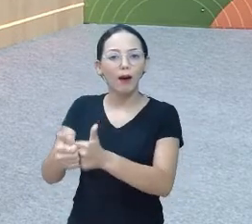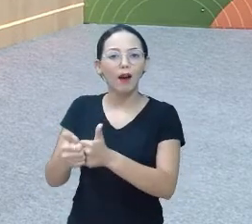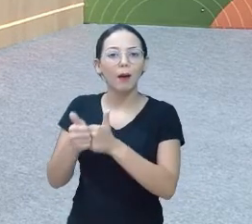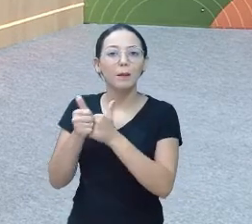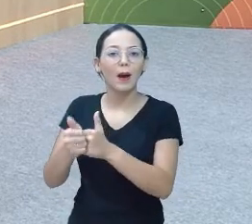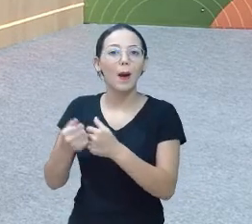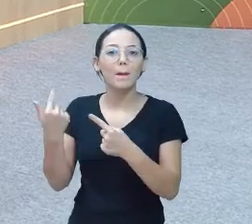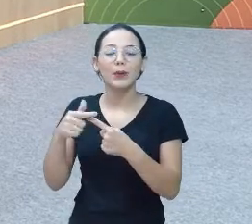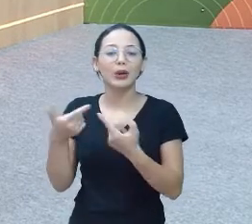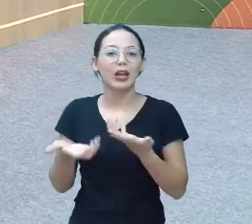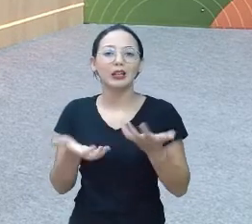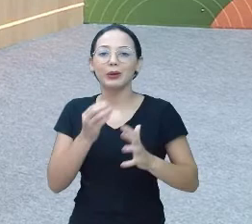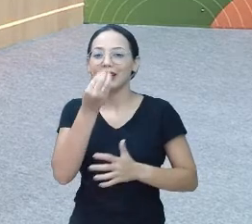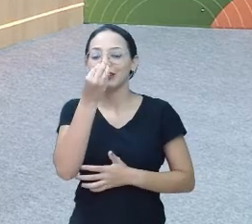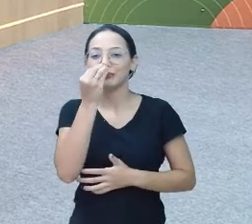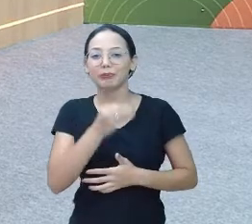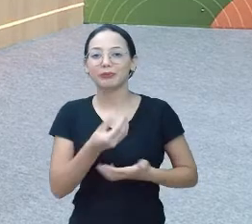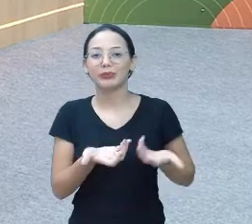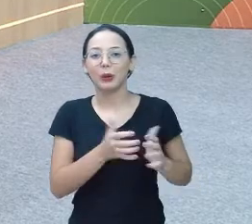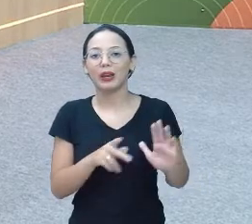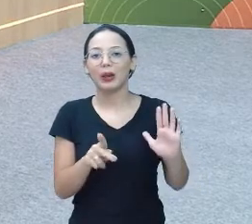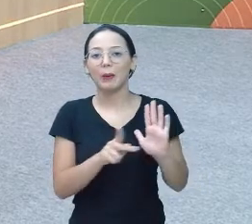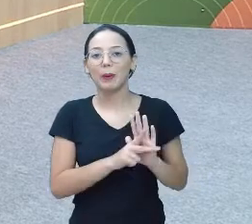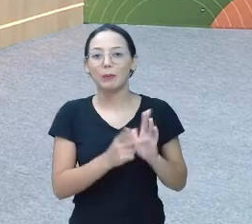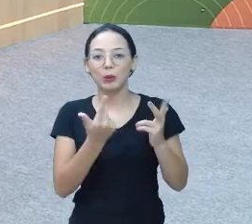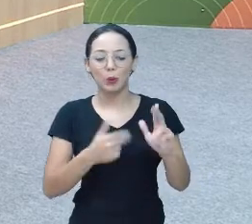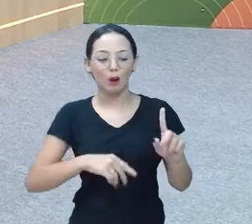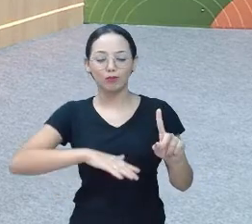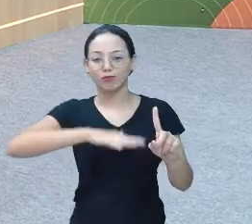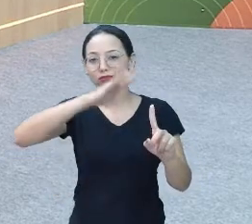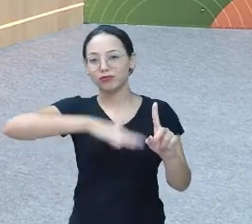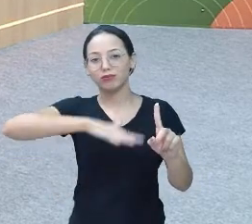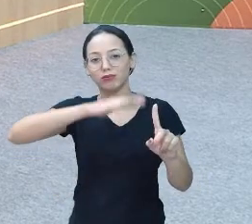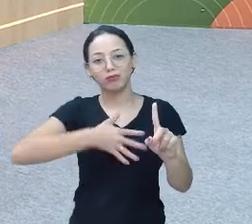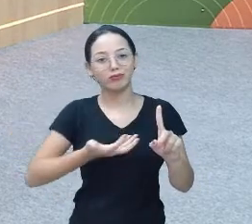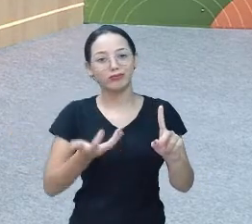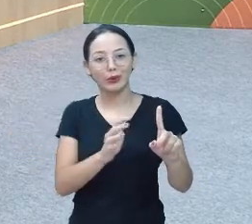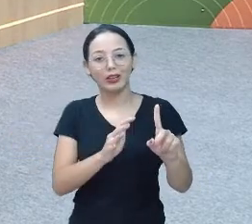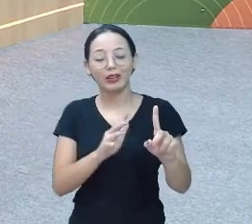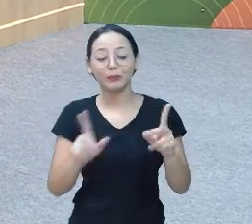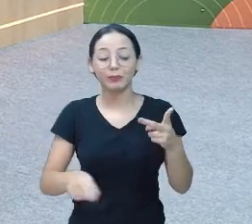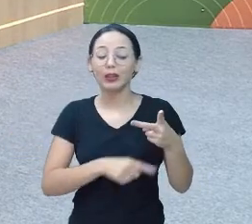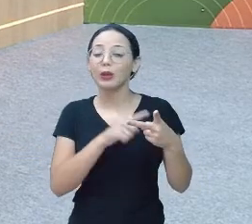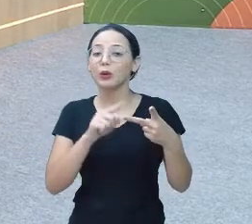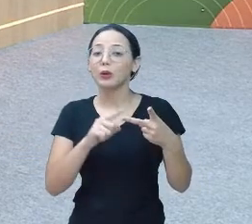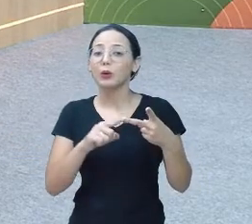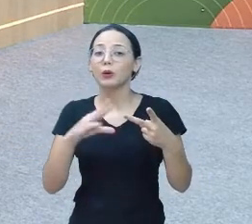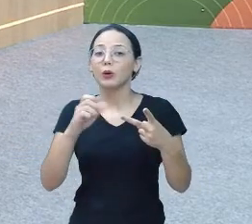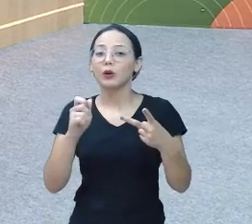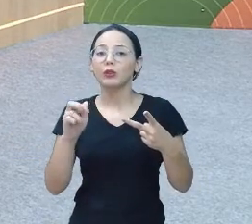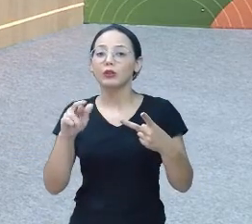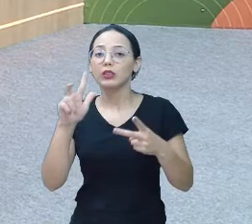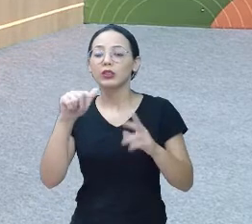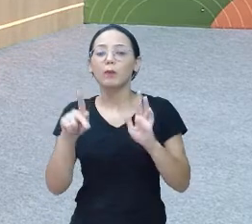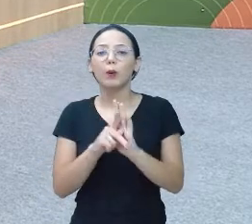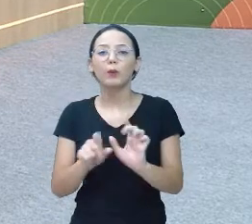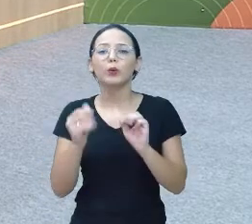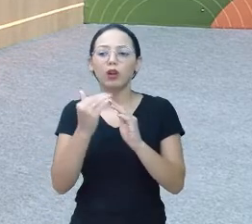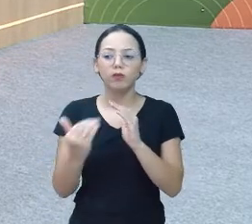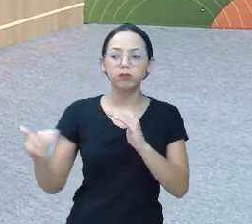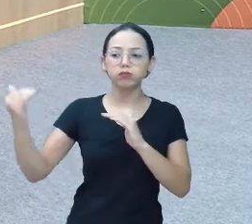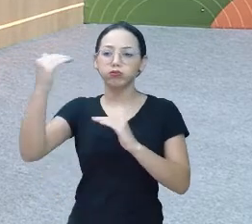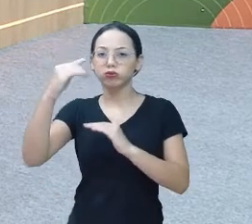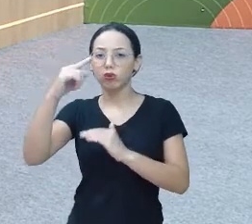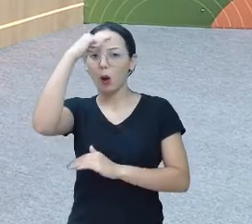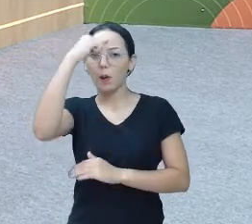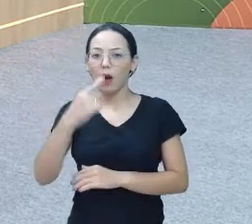se negavam a tratar o imperador como divindade. E o título de César é o título de supremo comandante